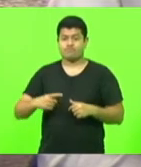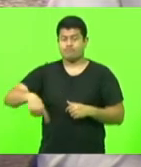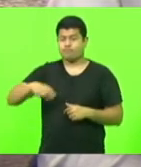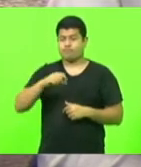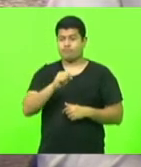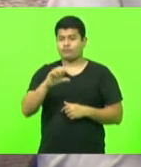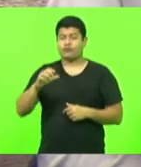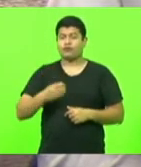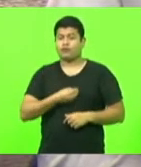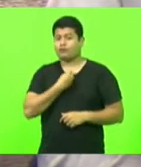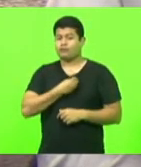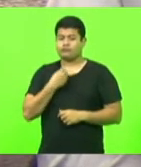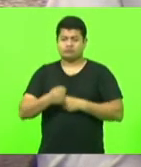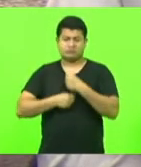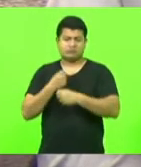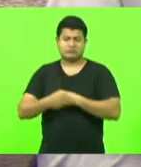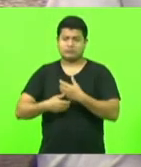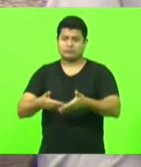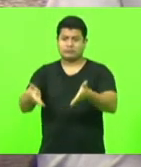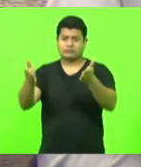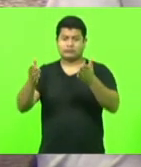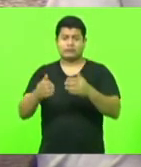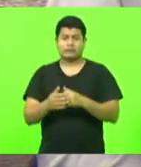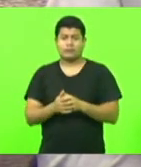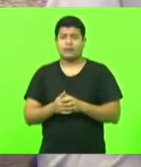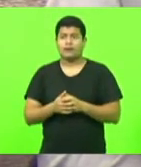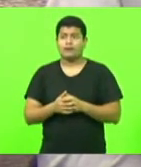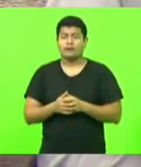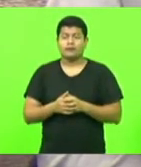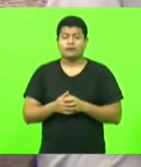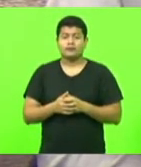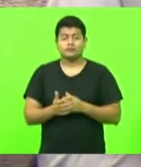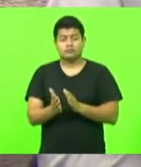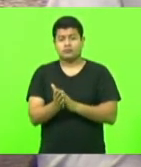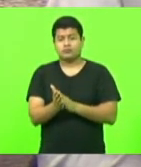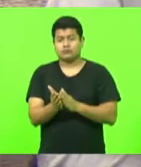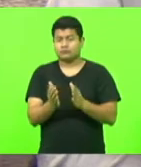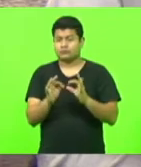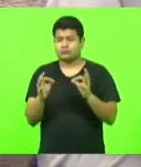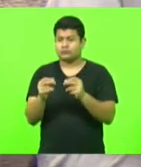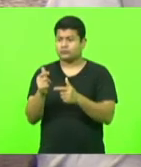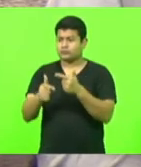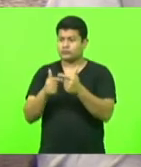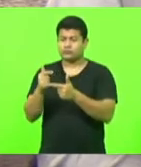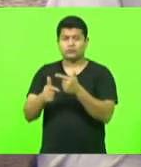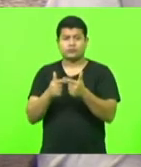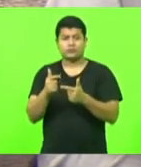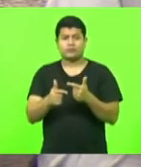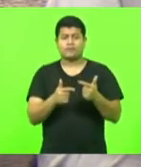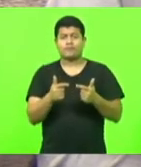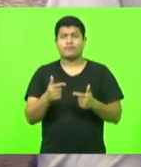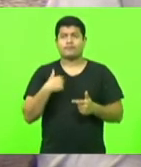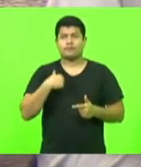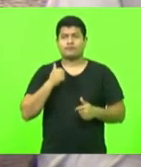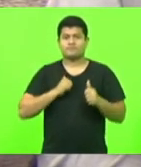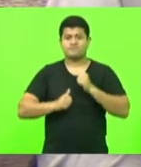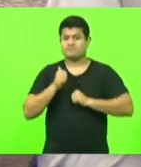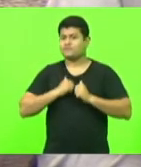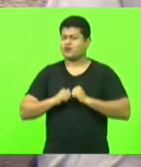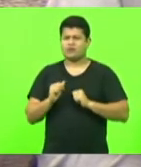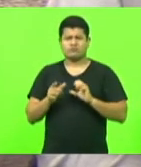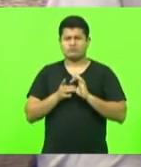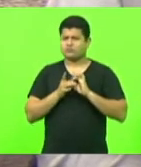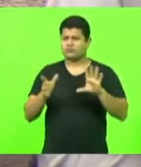por muito tempo. Então, parabéns pelo trabalho de todos, e eu, como entusiasta, me coloco sempre à